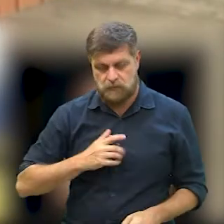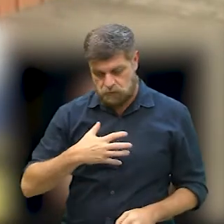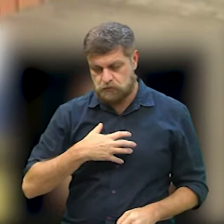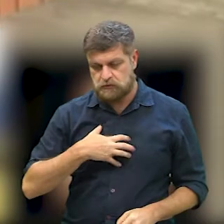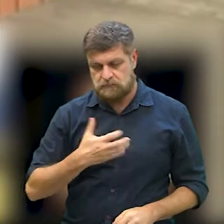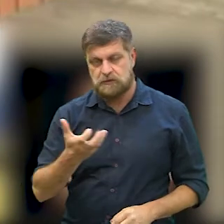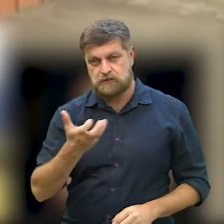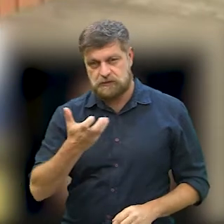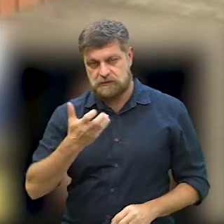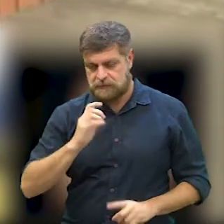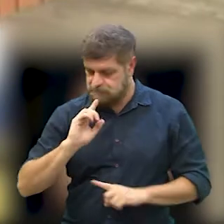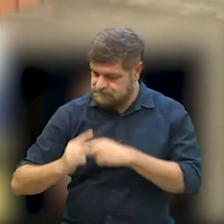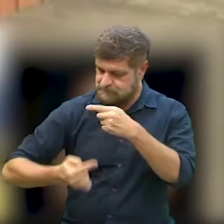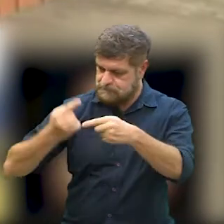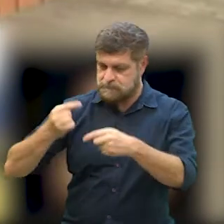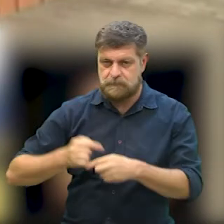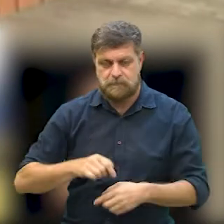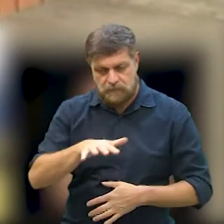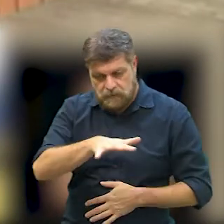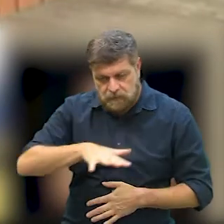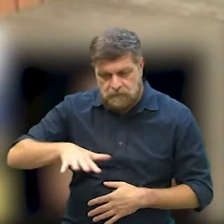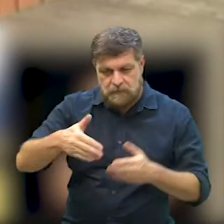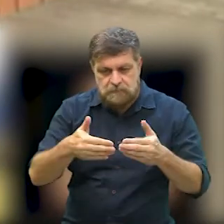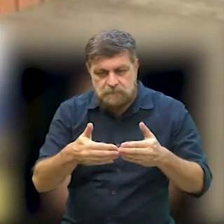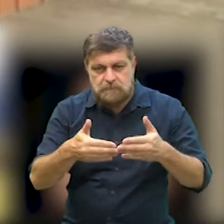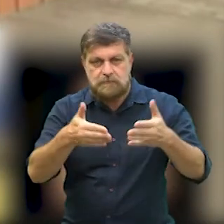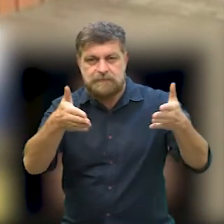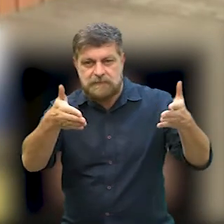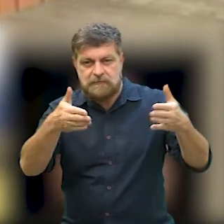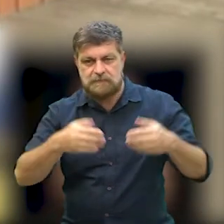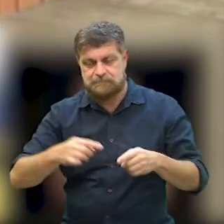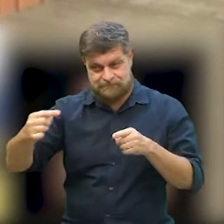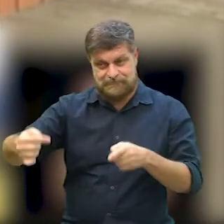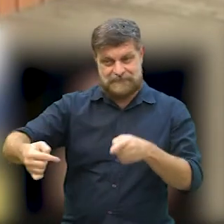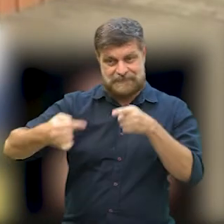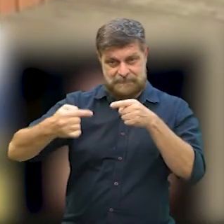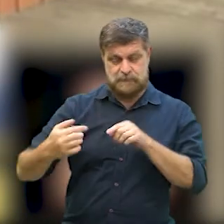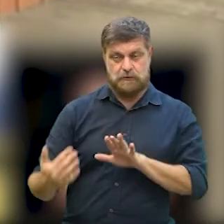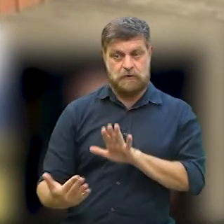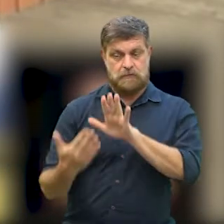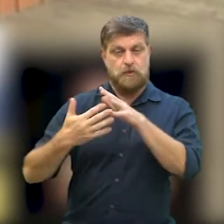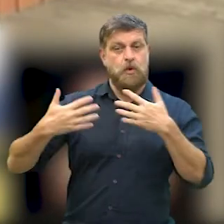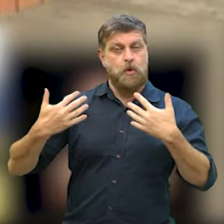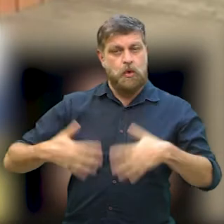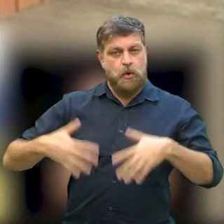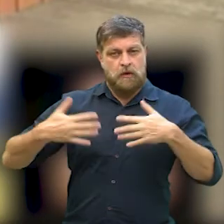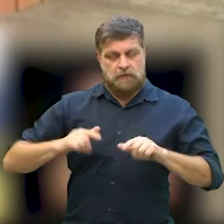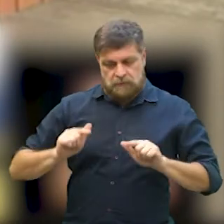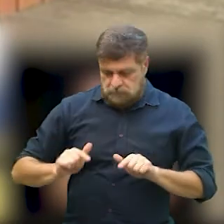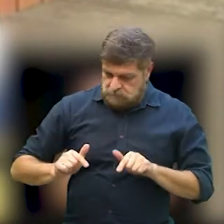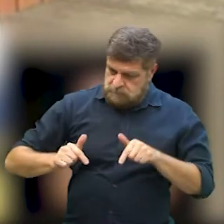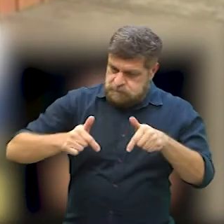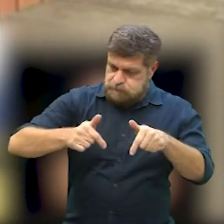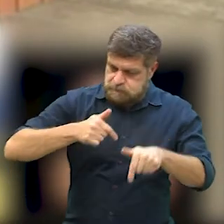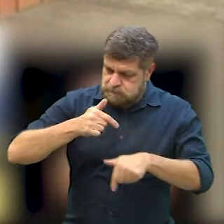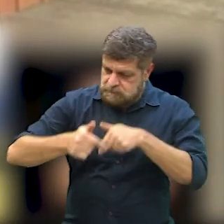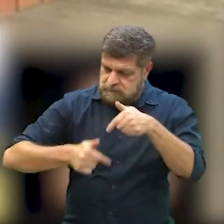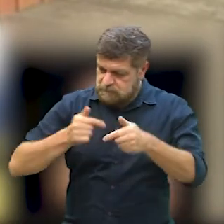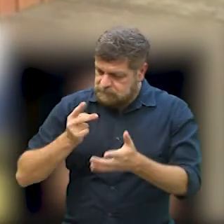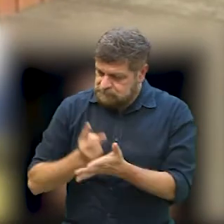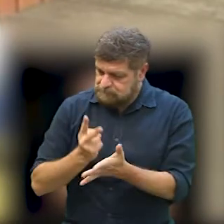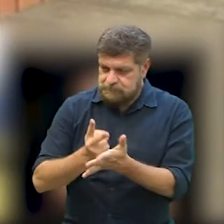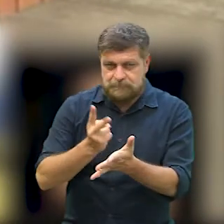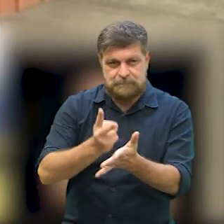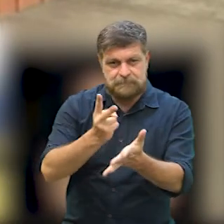bem do jeito que a gente quer os espaços estão se abrindo os desafios são grandes e vamos lá